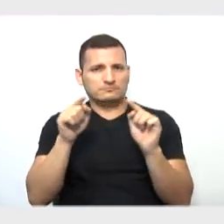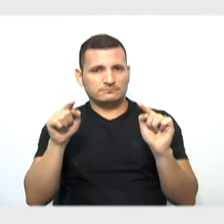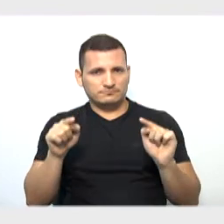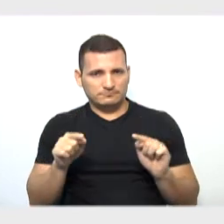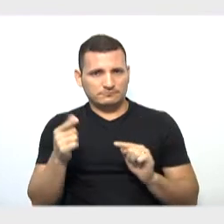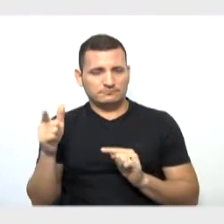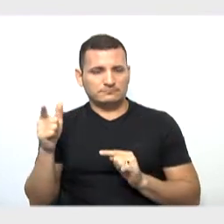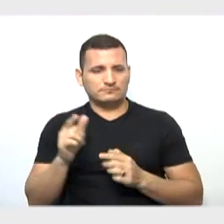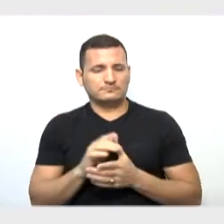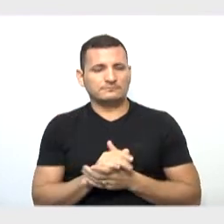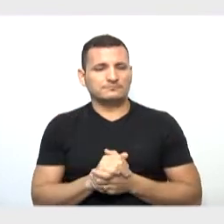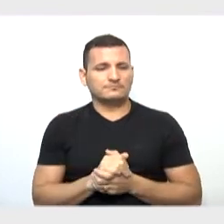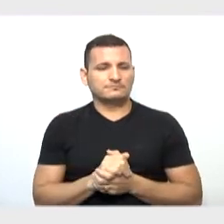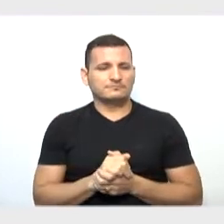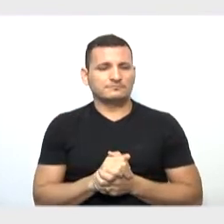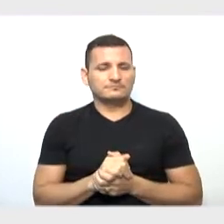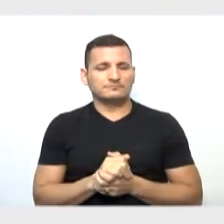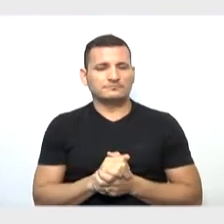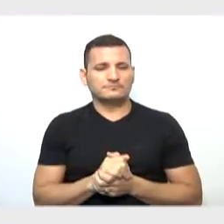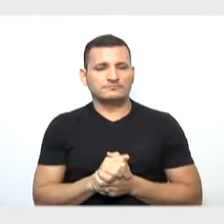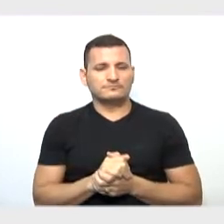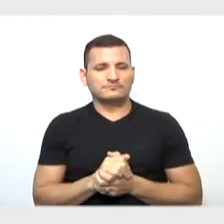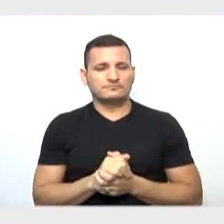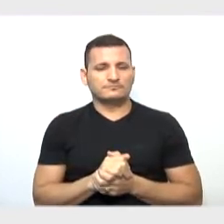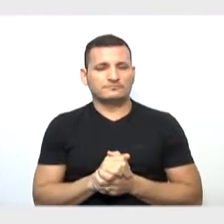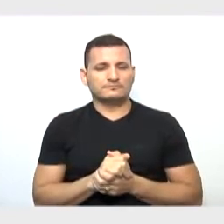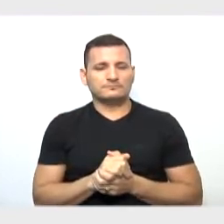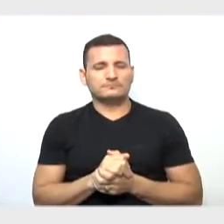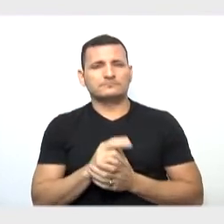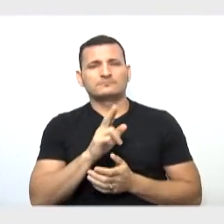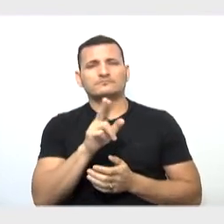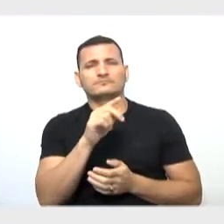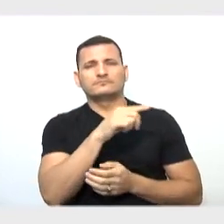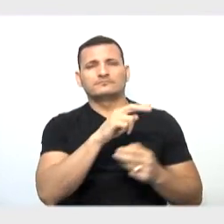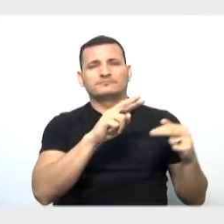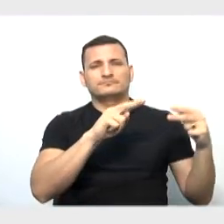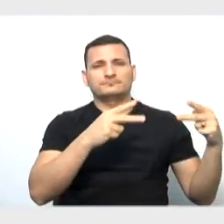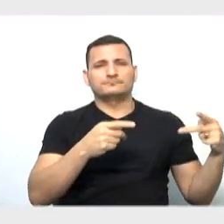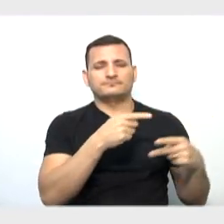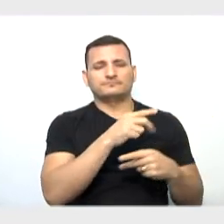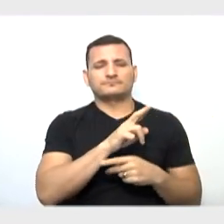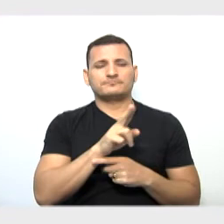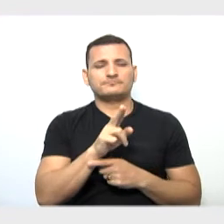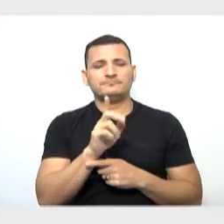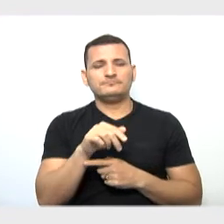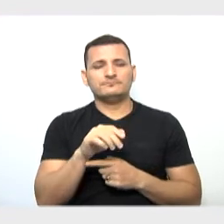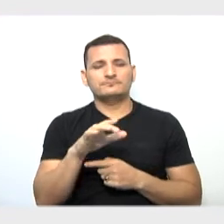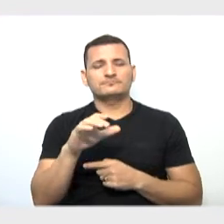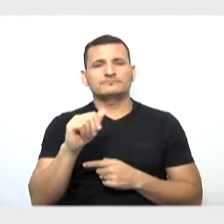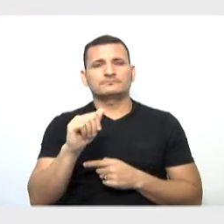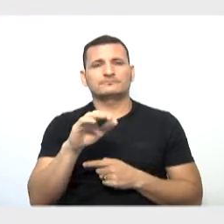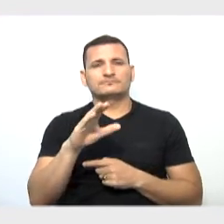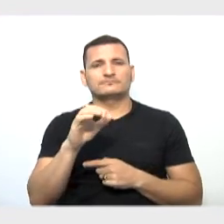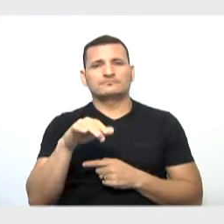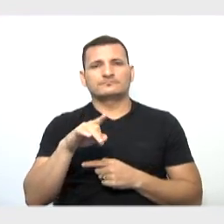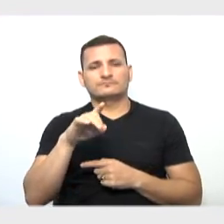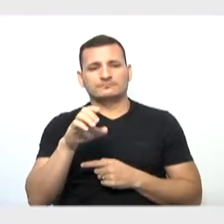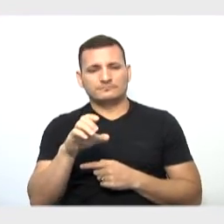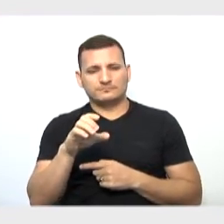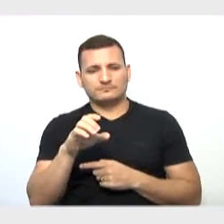Function, tem que colocar, ó, o nome da nossa função, que a primeira função que nós criamos foi o